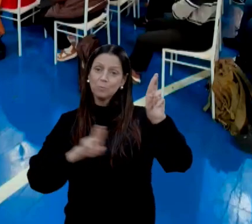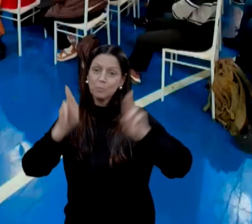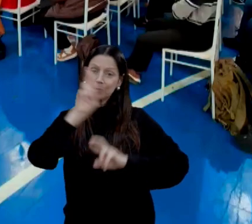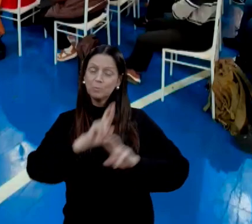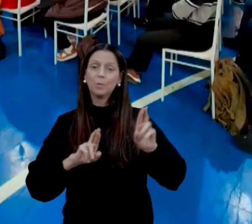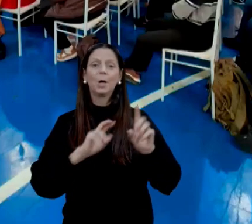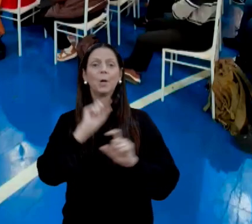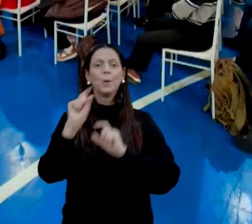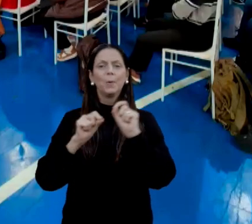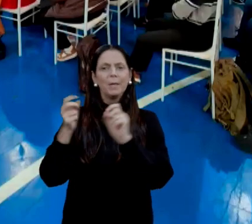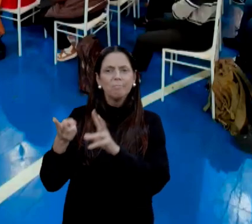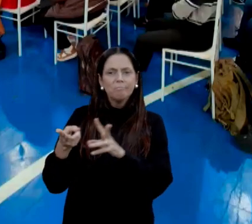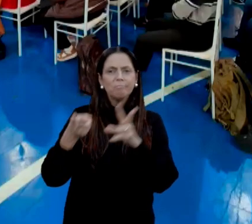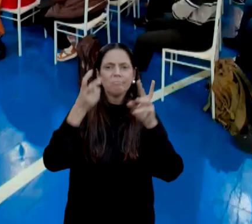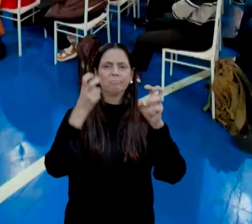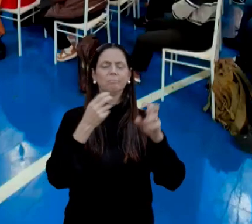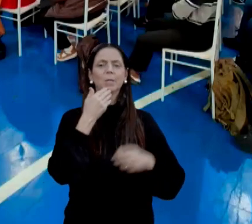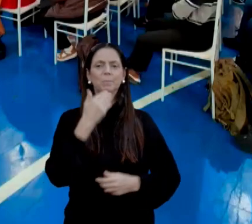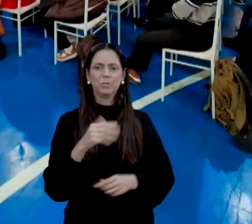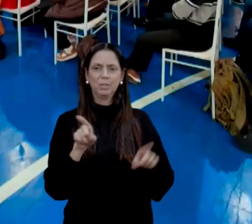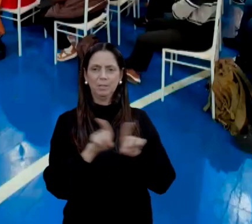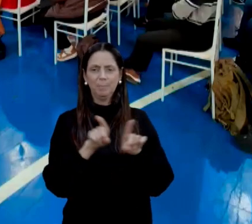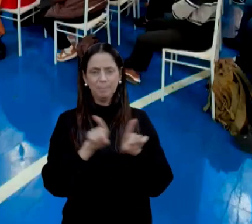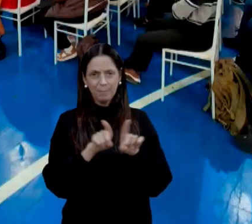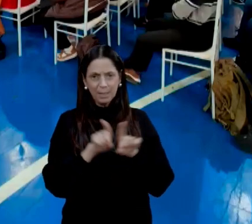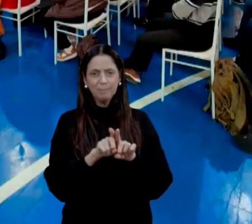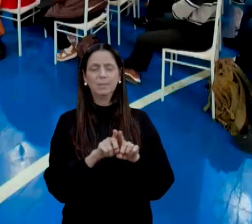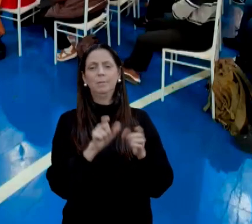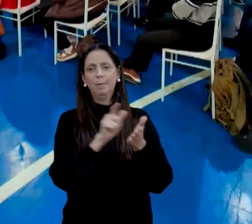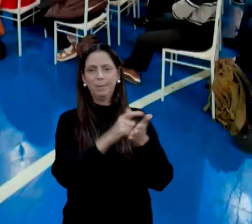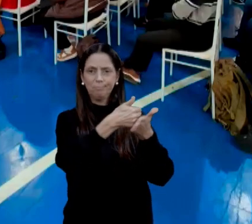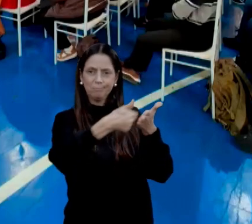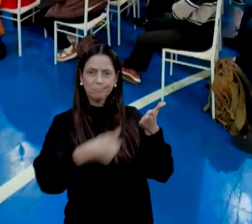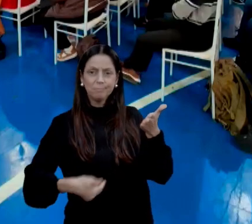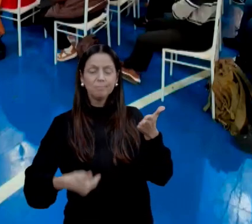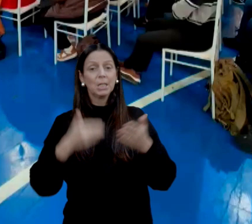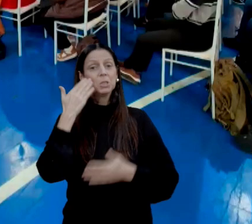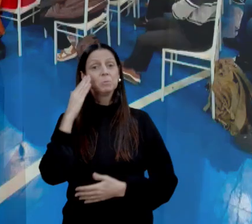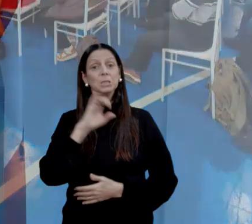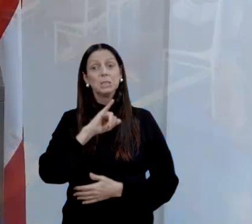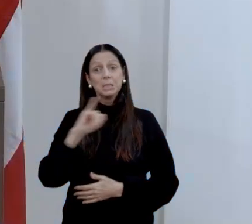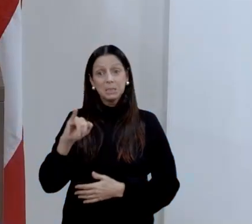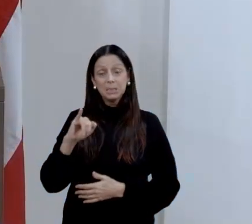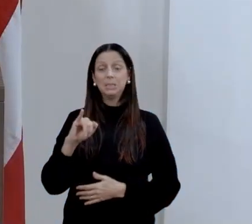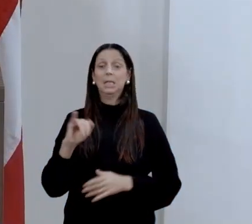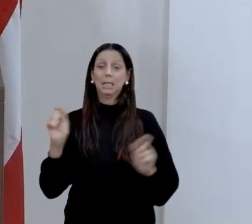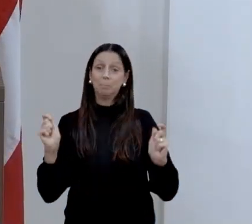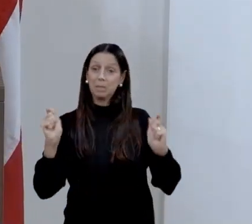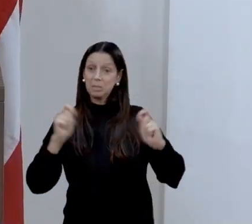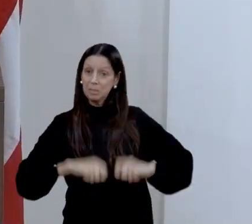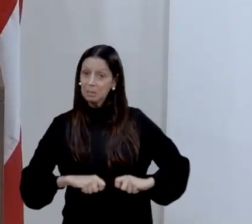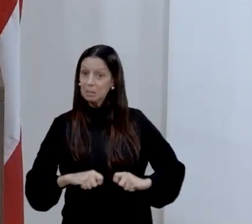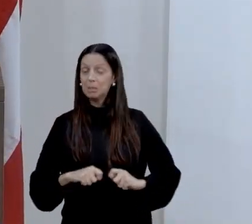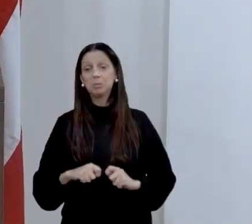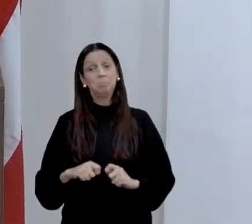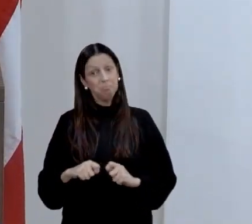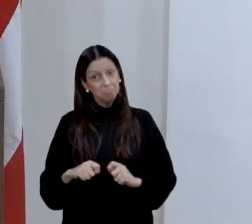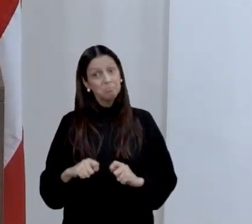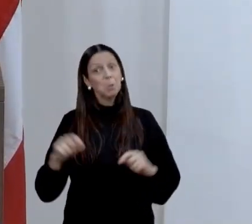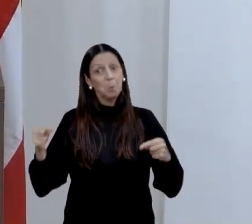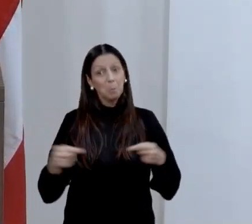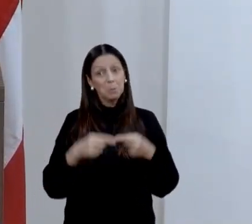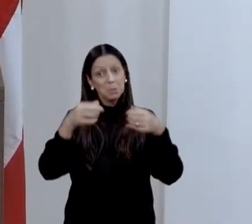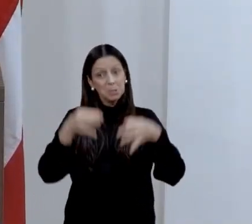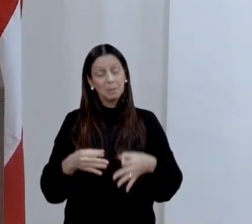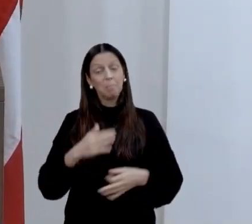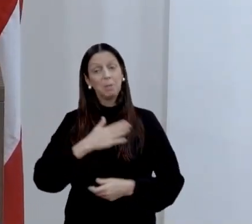vi no primeiro momento, tenho acompanhado, pedi lá a listagem. Enfim, não sei se a capacitação é adequada. Para mim é um chá de cadeira que esses coitados estão tomando